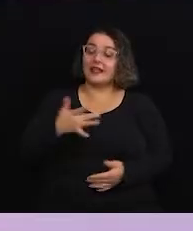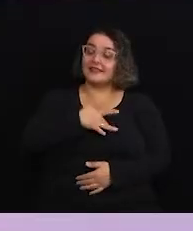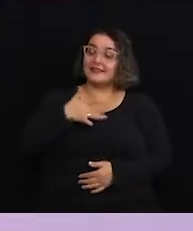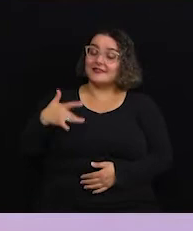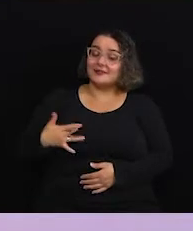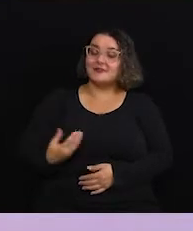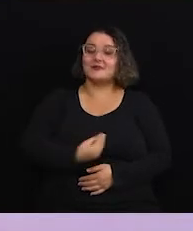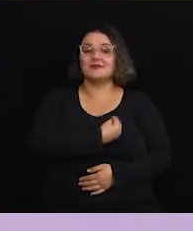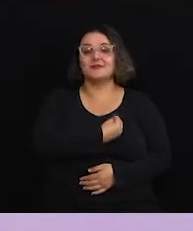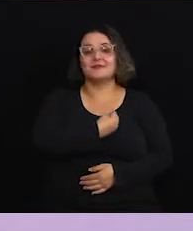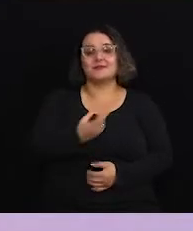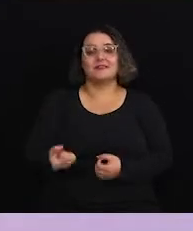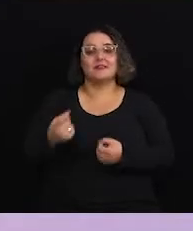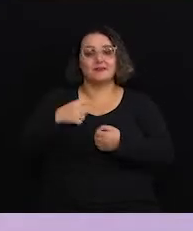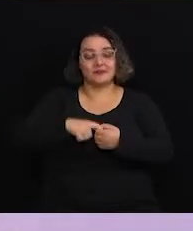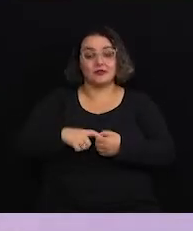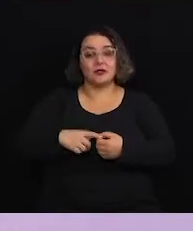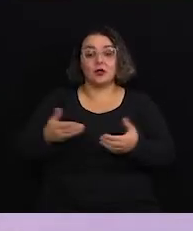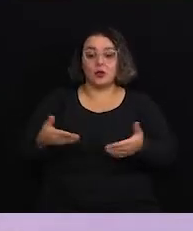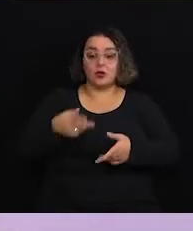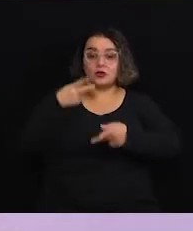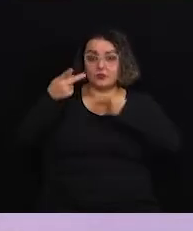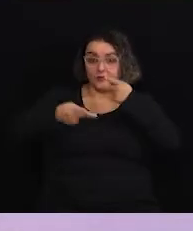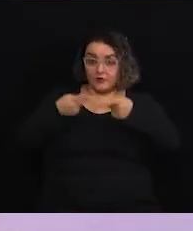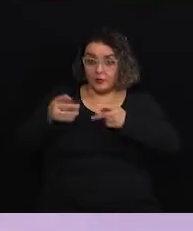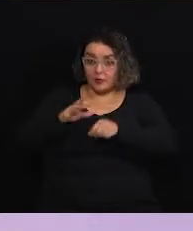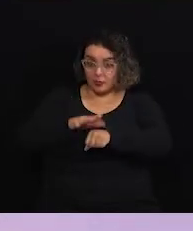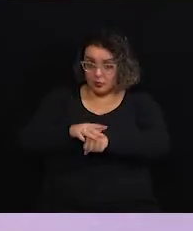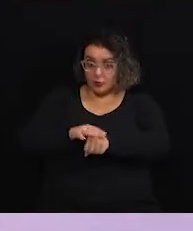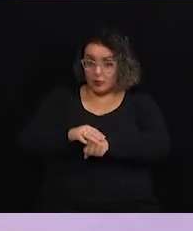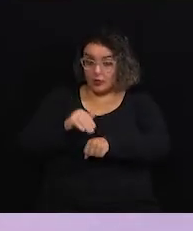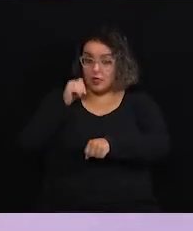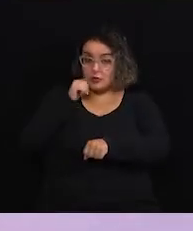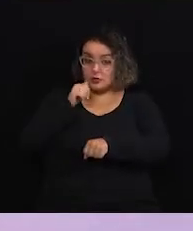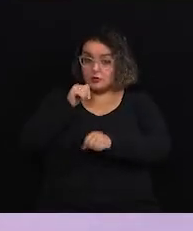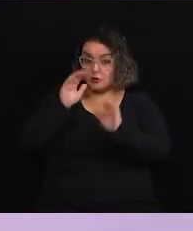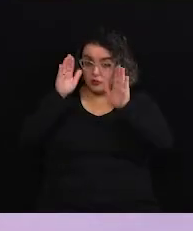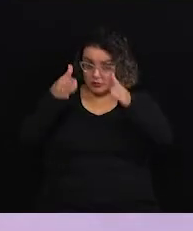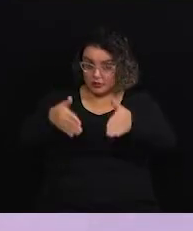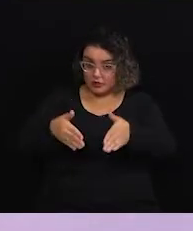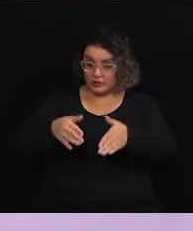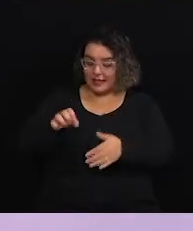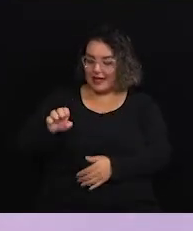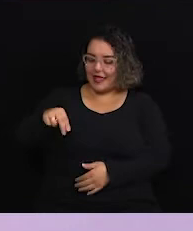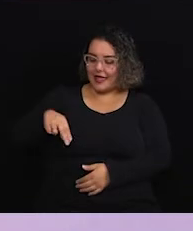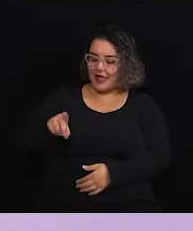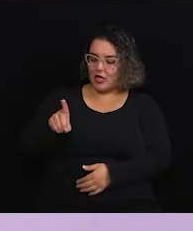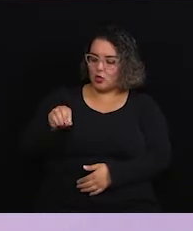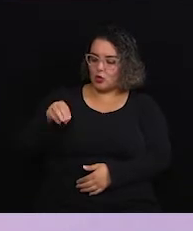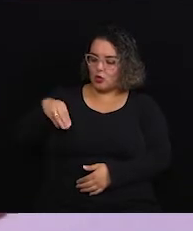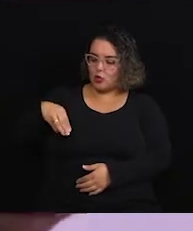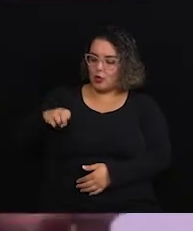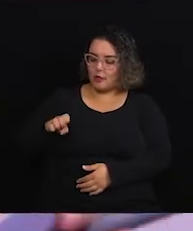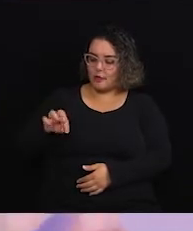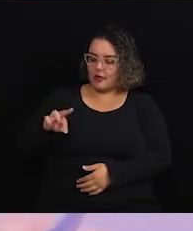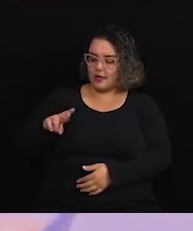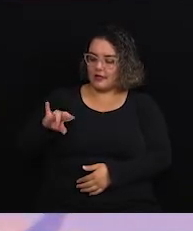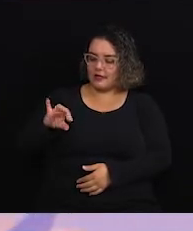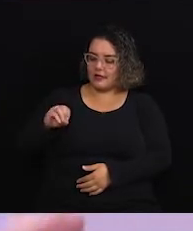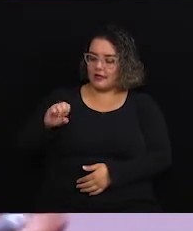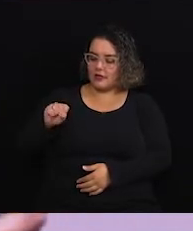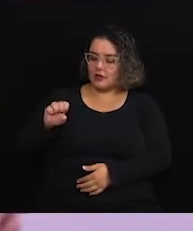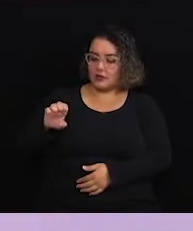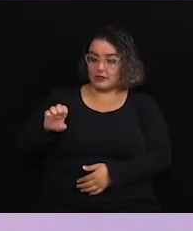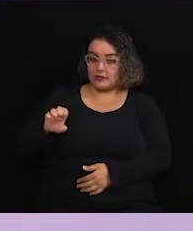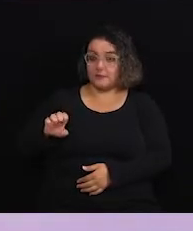Saúde é Vida de volta e hoje a gente está falando sobre uma doença que afeta as mulheres, endometriose, uma doença que, segundo a